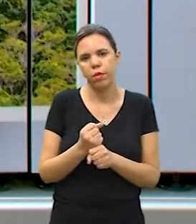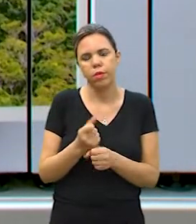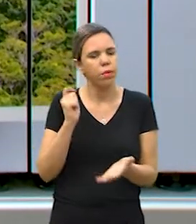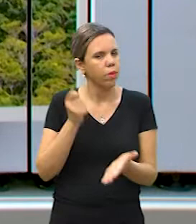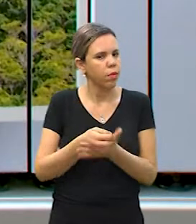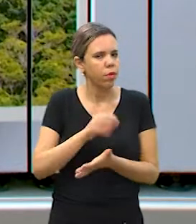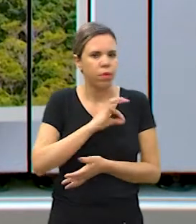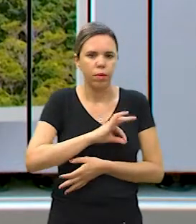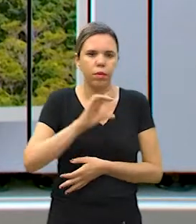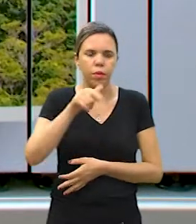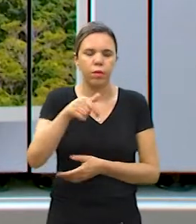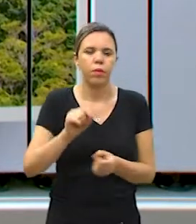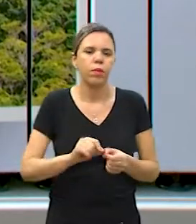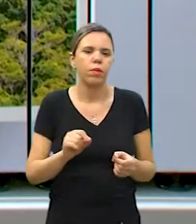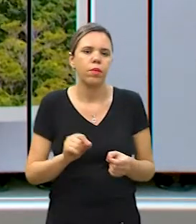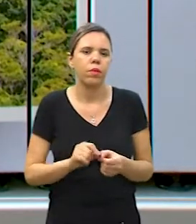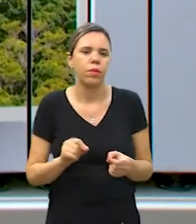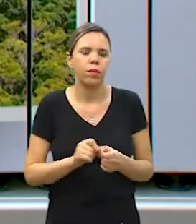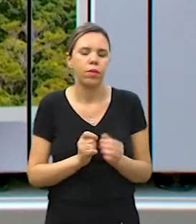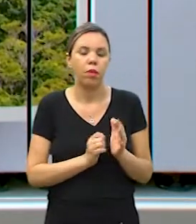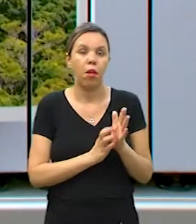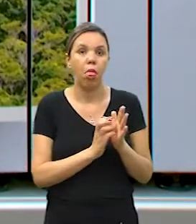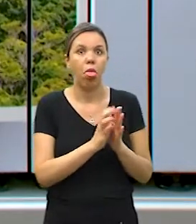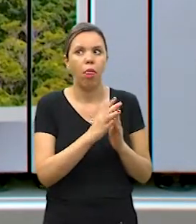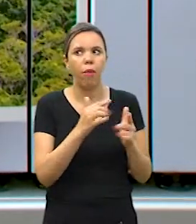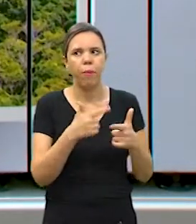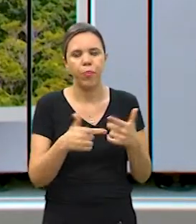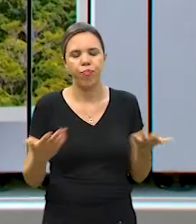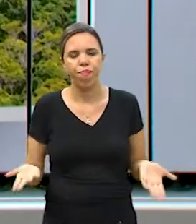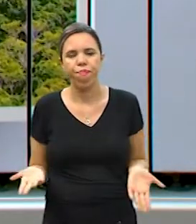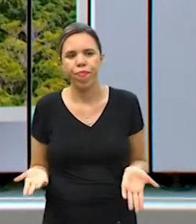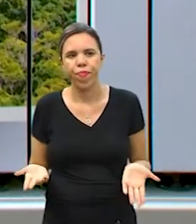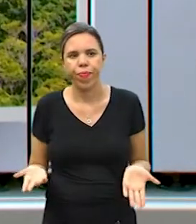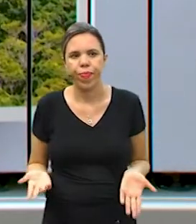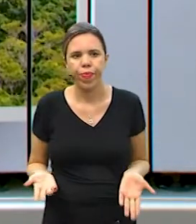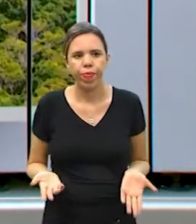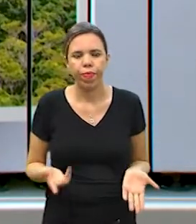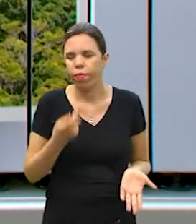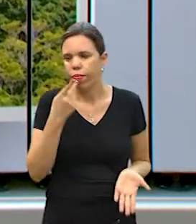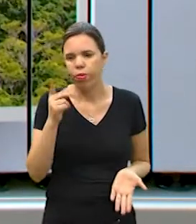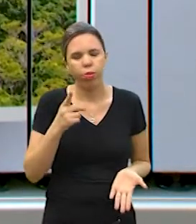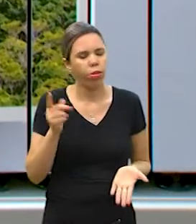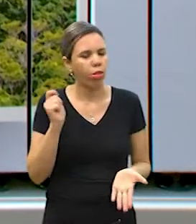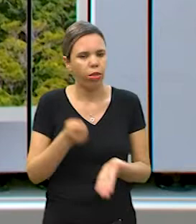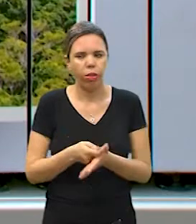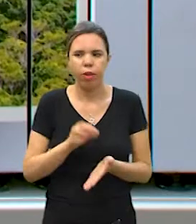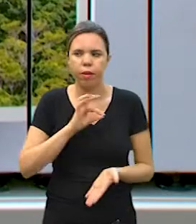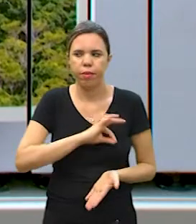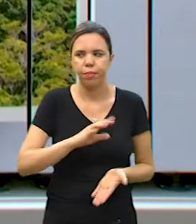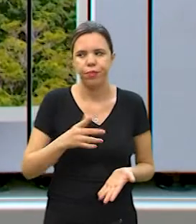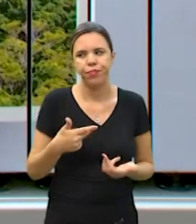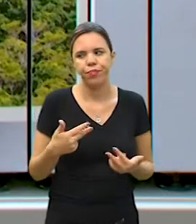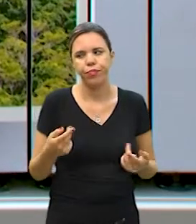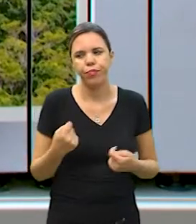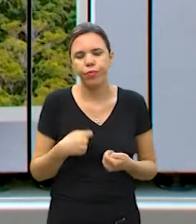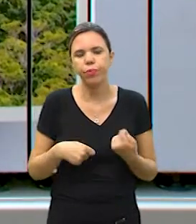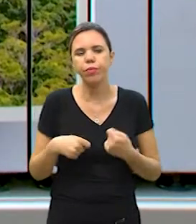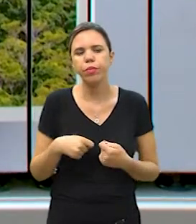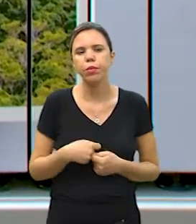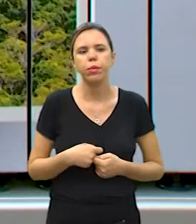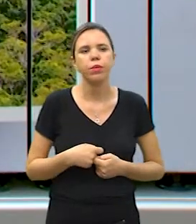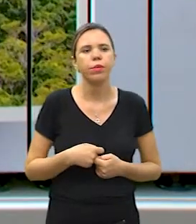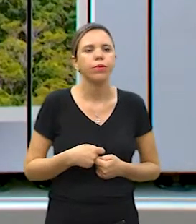não remuneram. Depois de você fazer uma burocracia tremenda, o cara fala, não, nós não vamos ressarcir, né? Então, é um